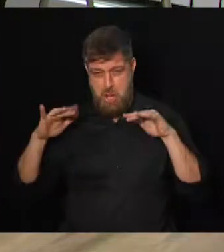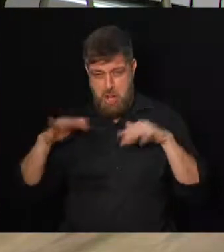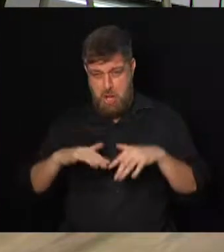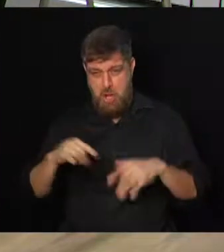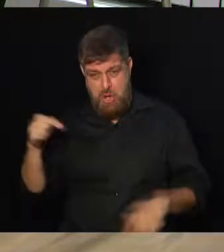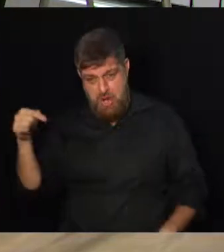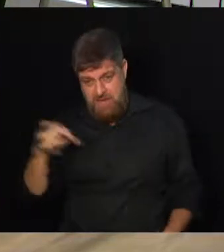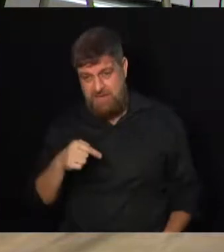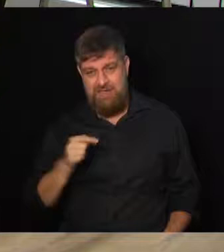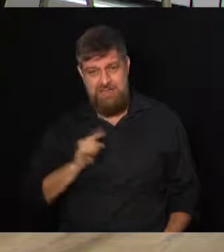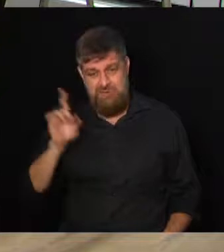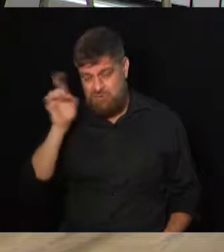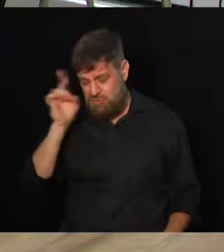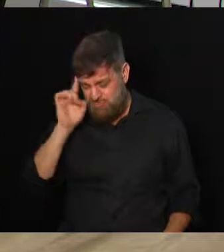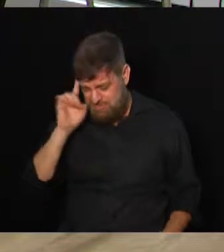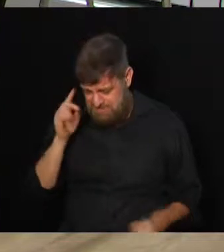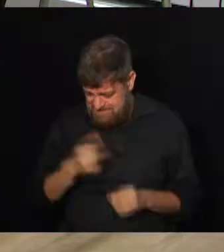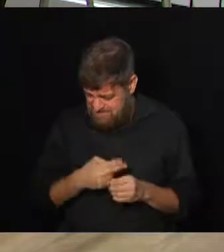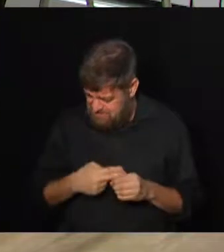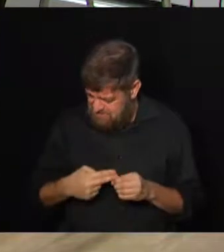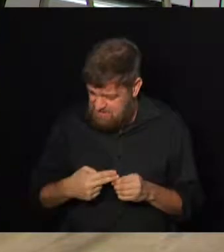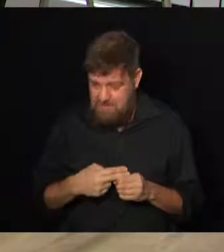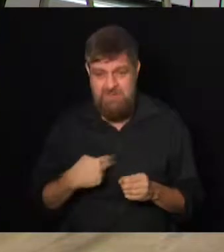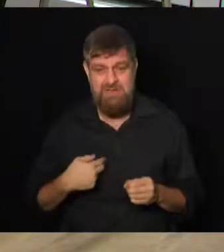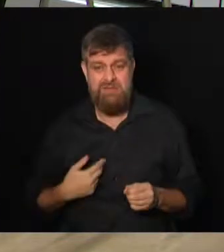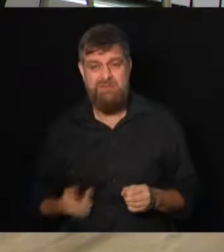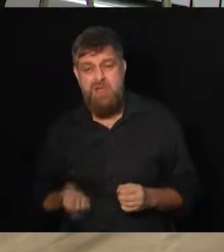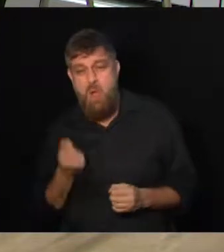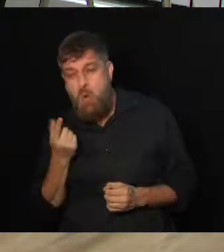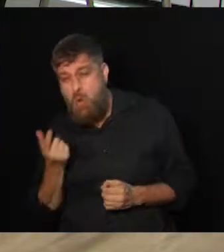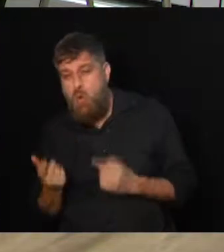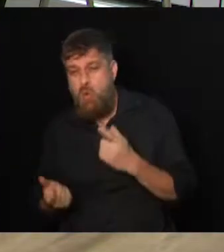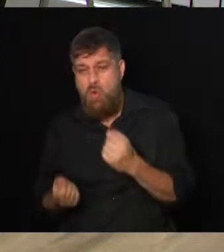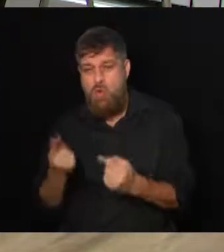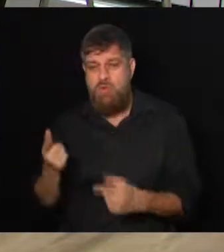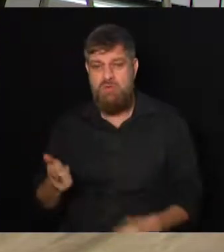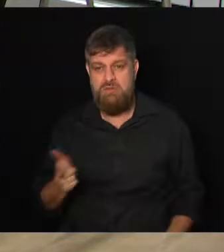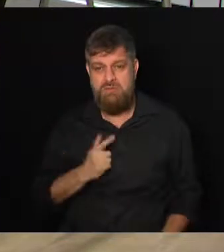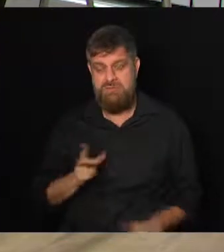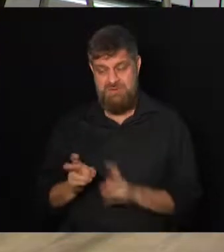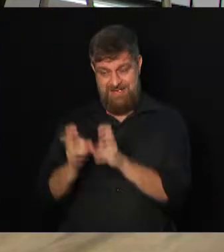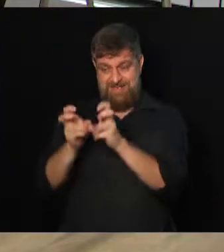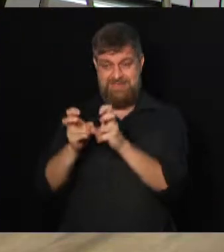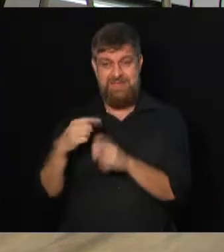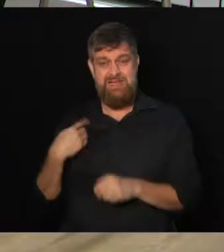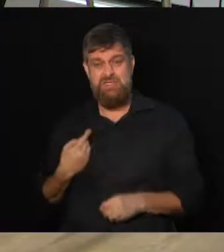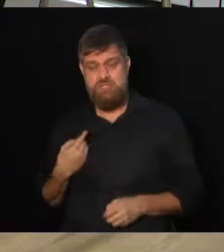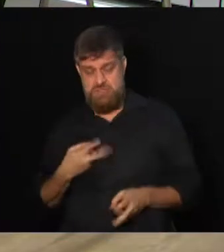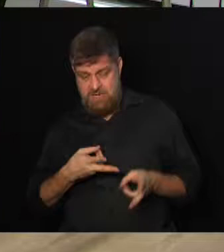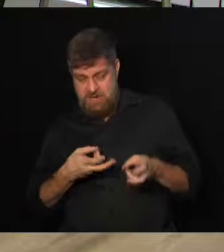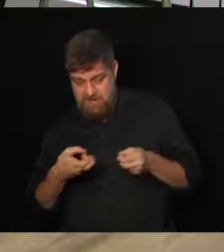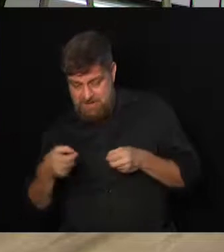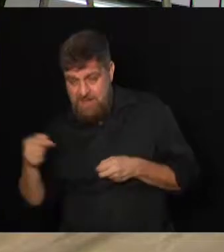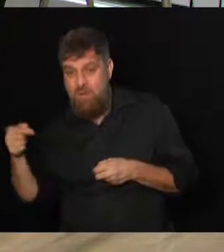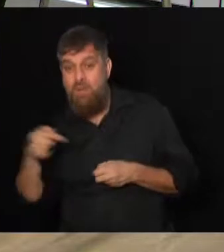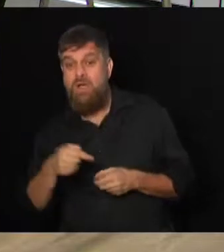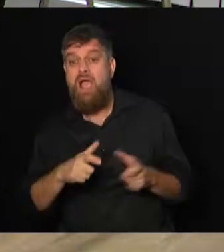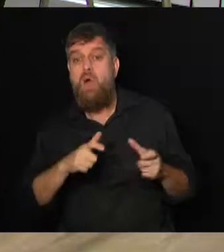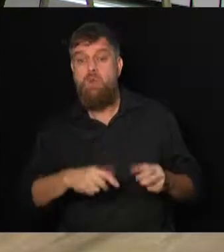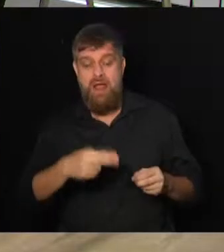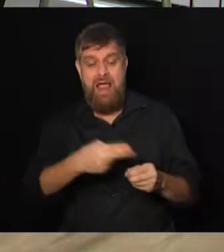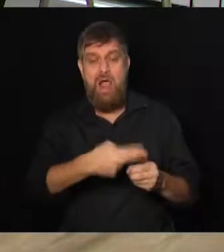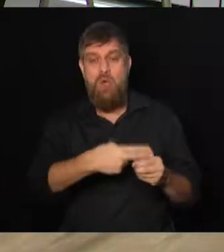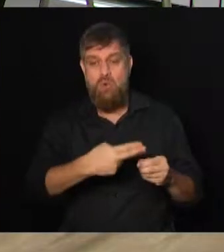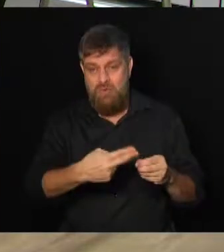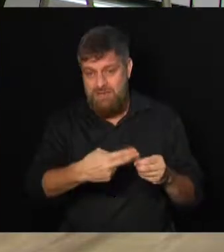é um cotidiano da Unicamp, por exemplo, a gente não está falando, agora saindo um pouco só do caso de câncer, a gente vê que a Unicamp, por exemplo,